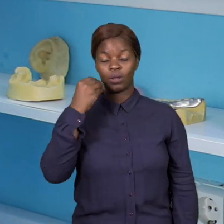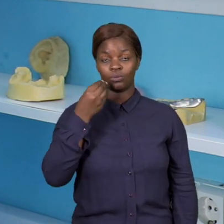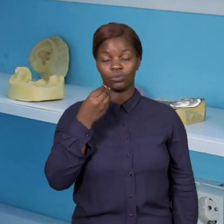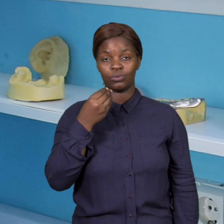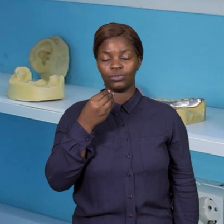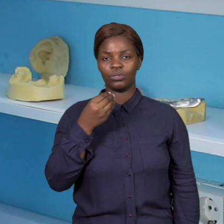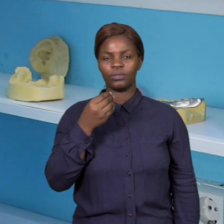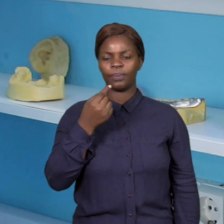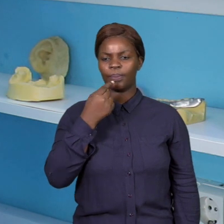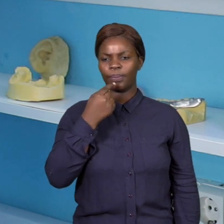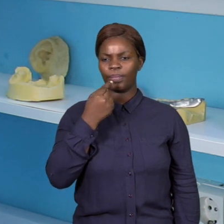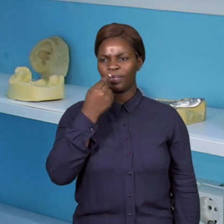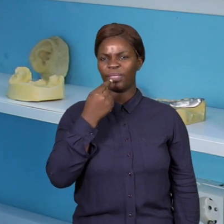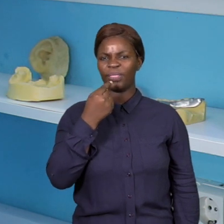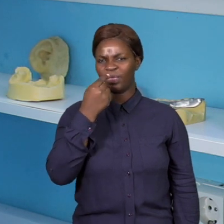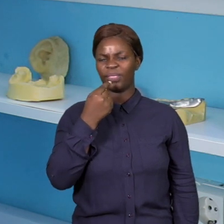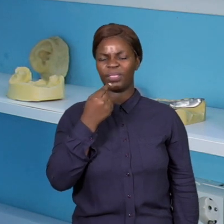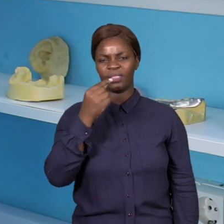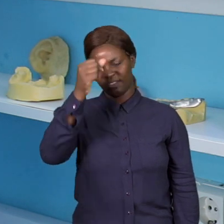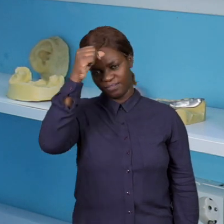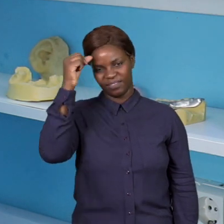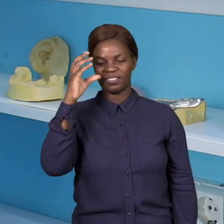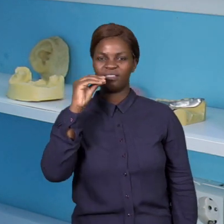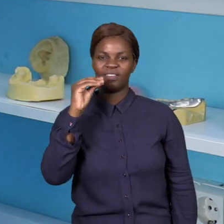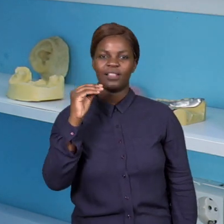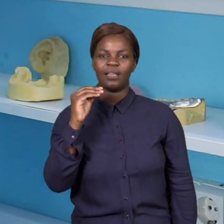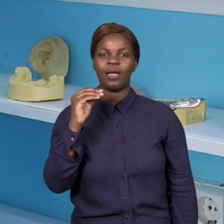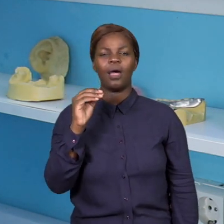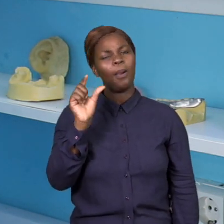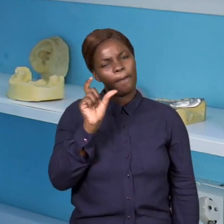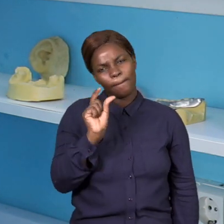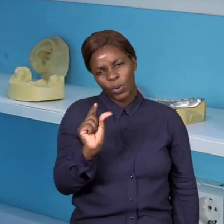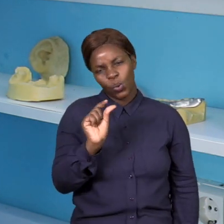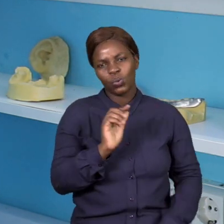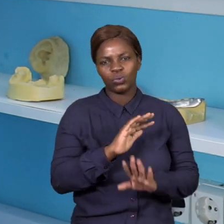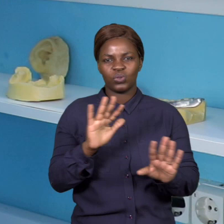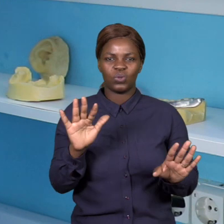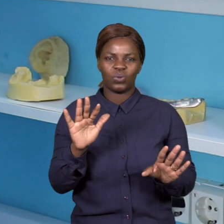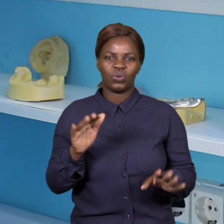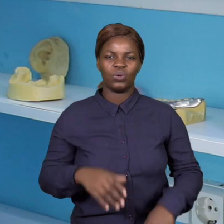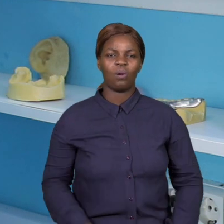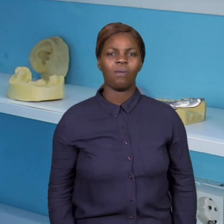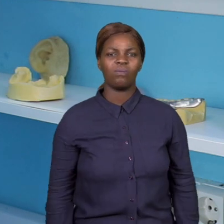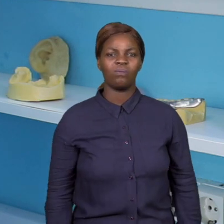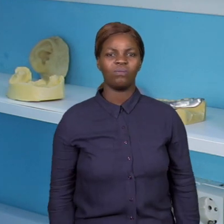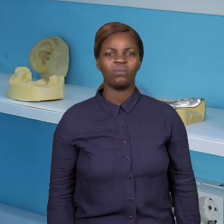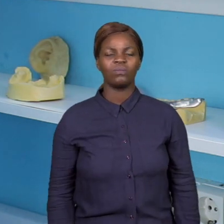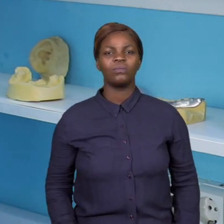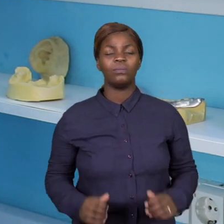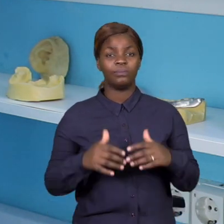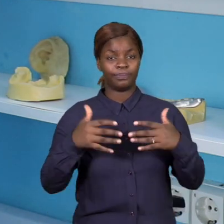tem uma interferência, a língua não identifica porque é um aditamento novo, criando um certo sotaque como vai ser